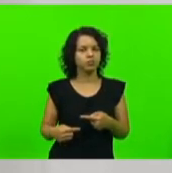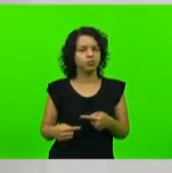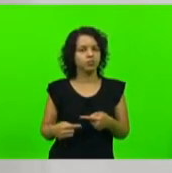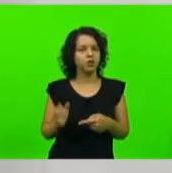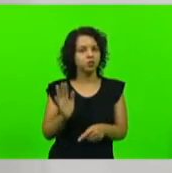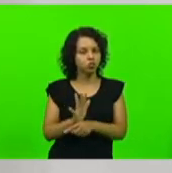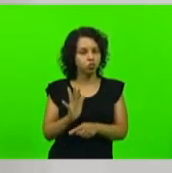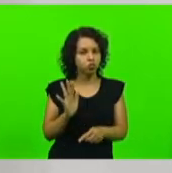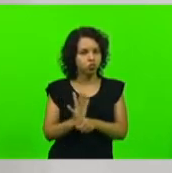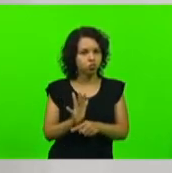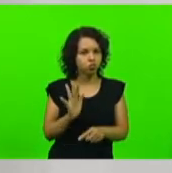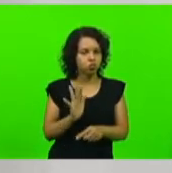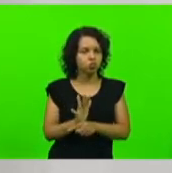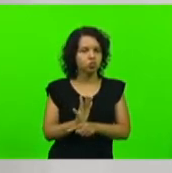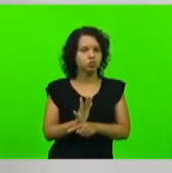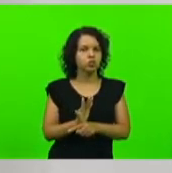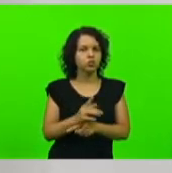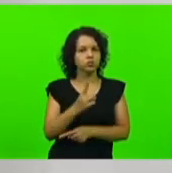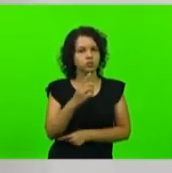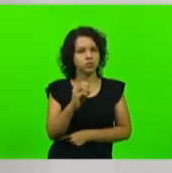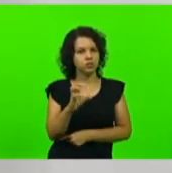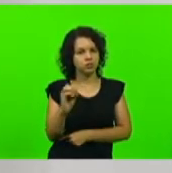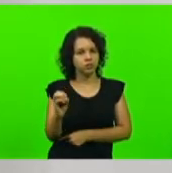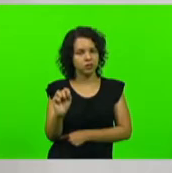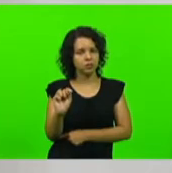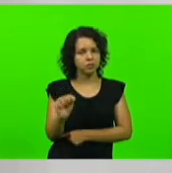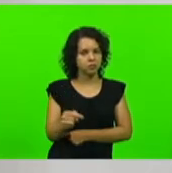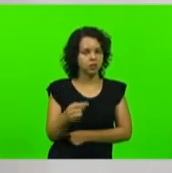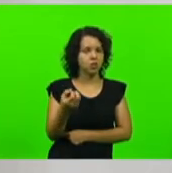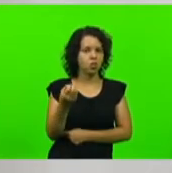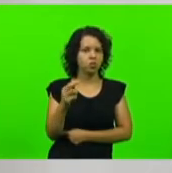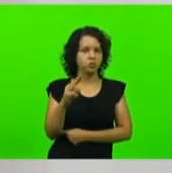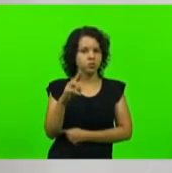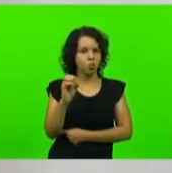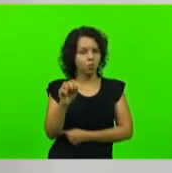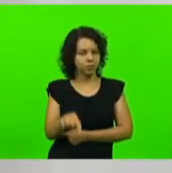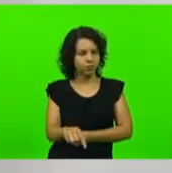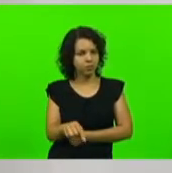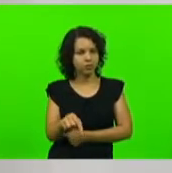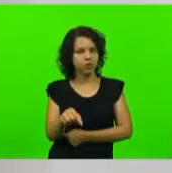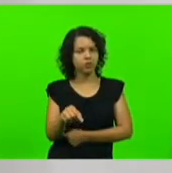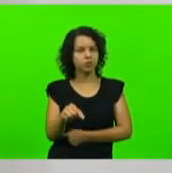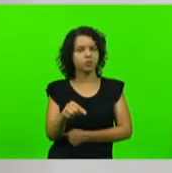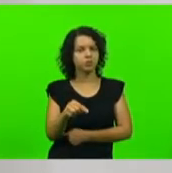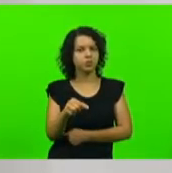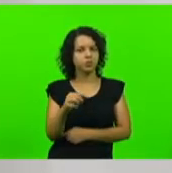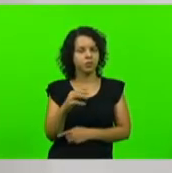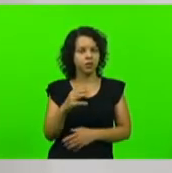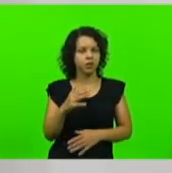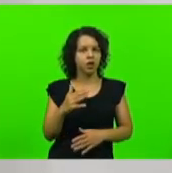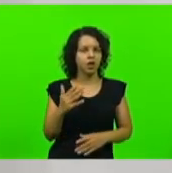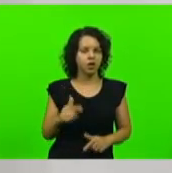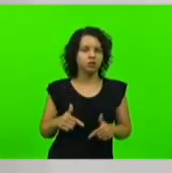ajuda dos 100 mil ou dos 50 mil do financiamento para ações emergenciais,